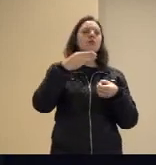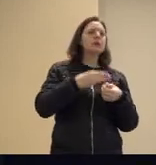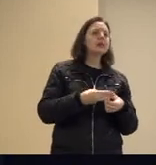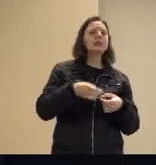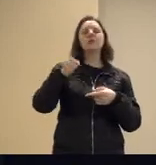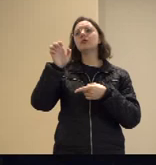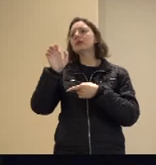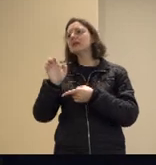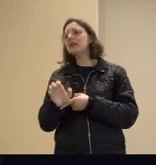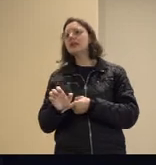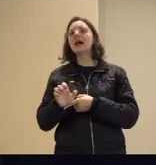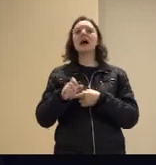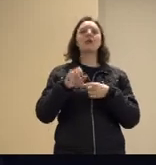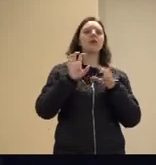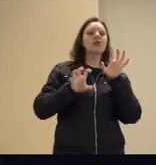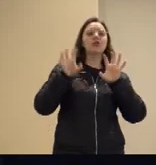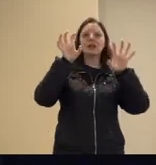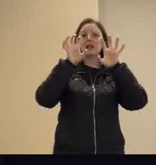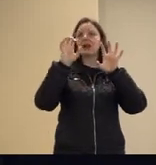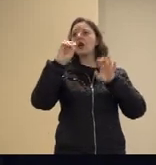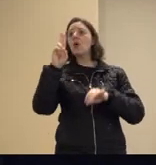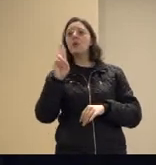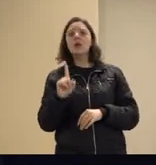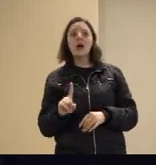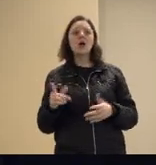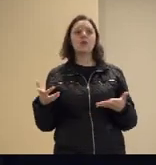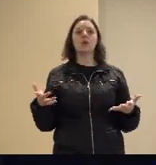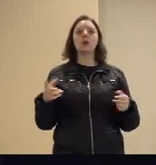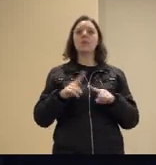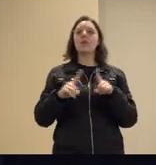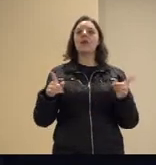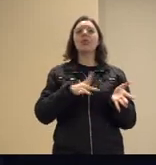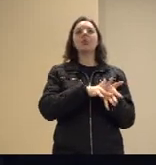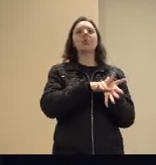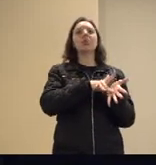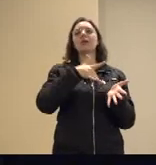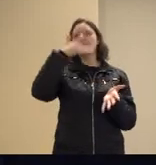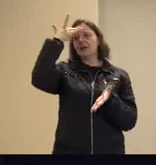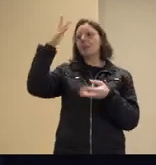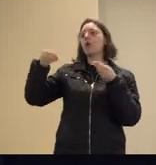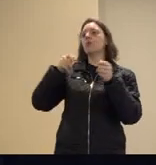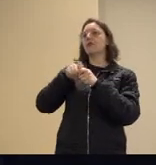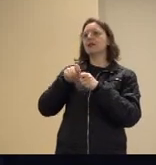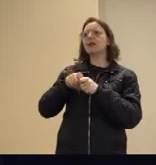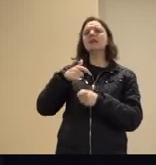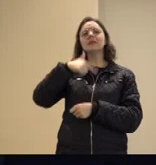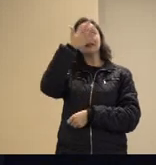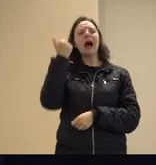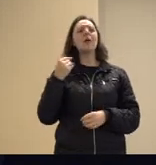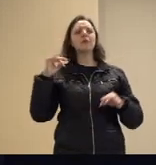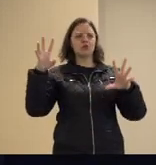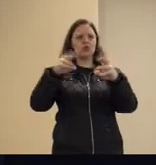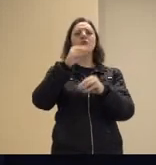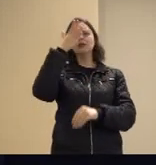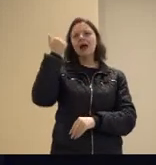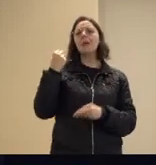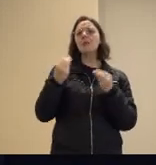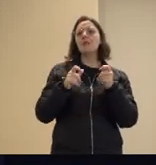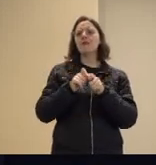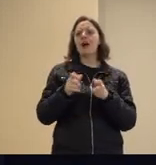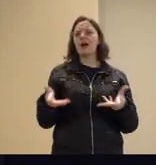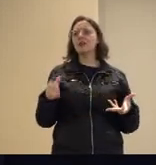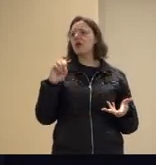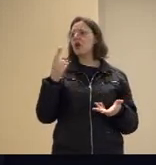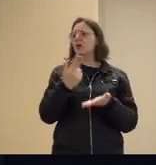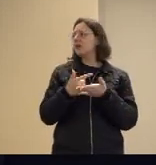estado, regionalizada ou não. Não vamos fingir que a gente não sabe como fazer. Todo mundo sabe. Ou o desenho